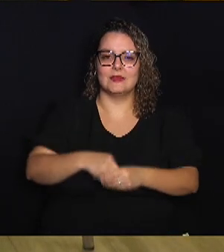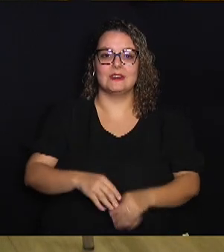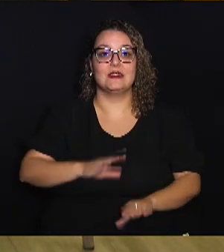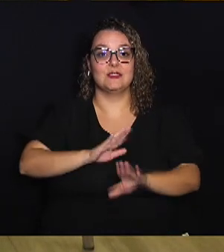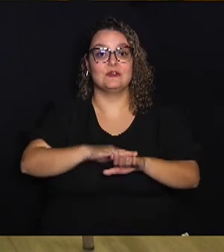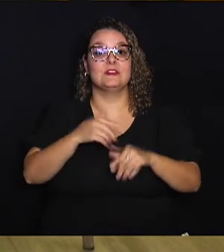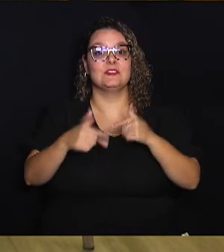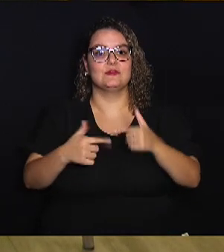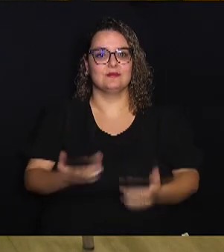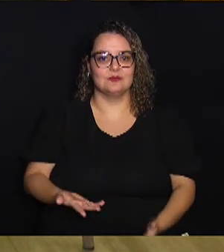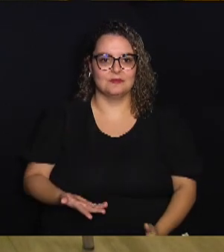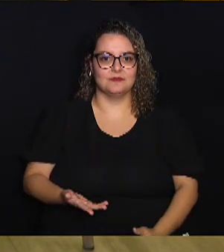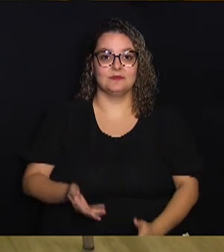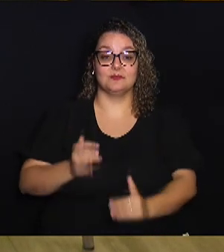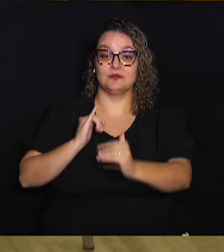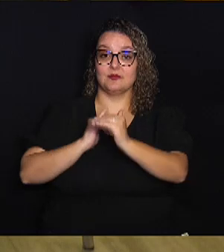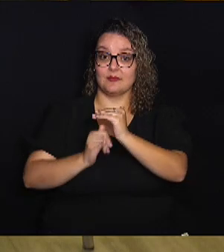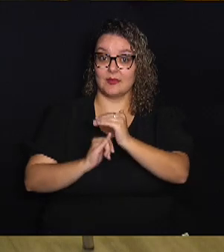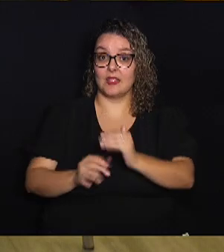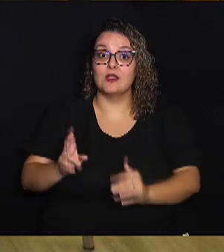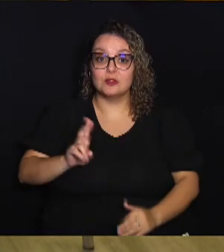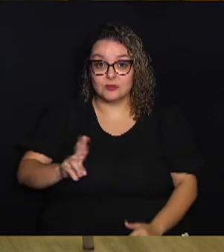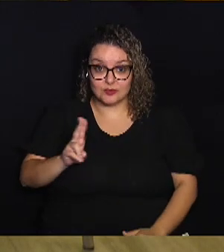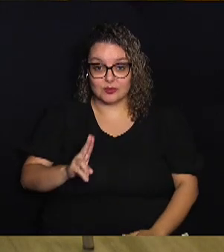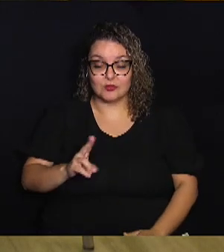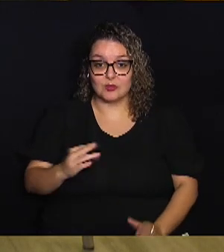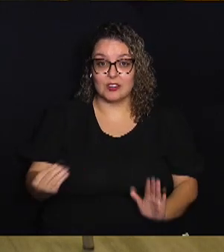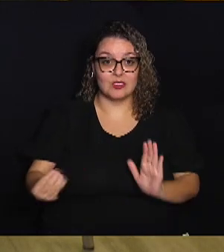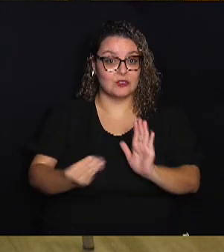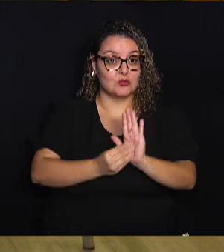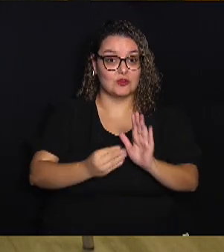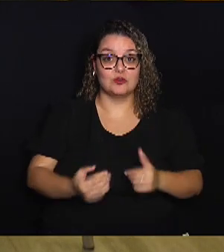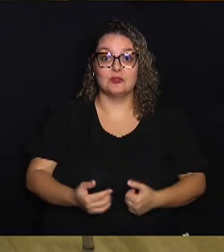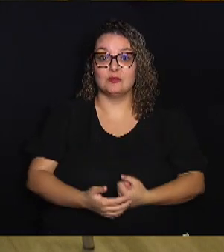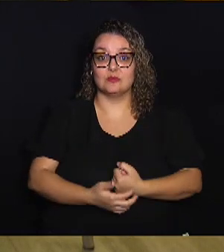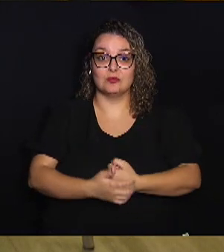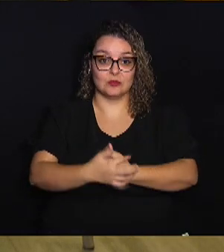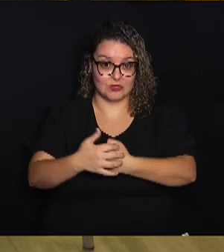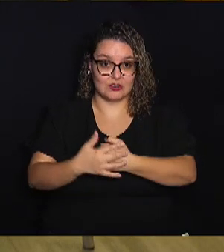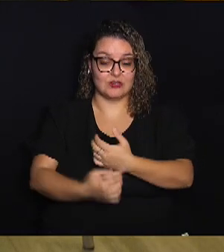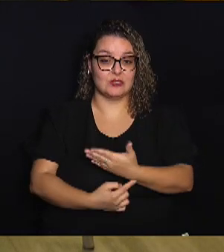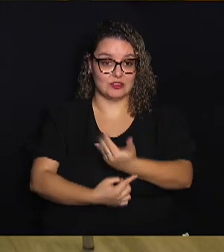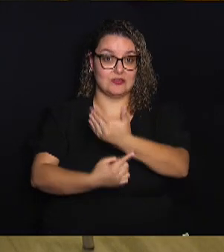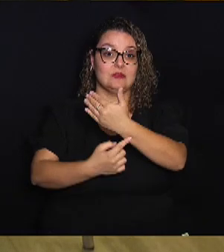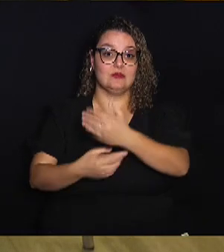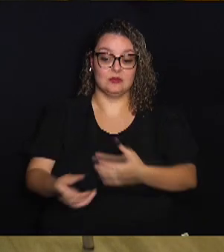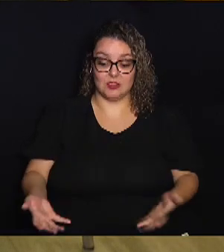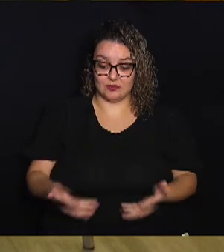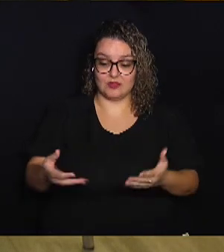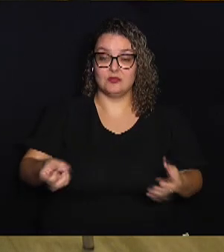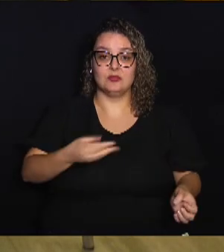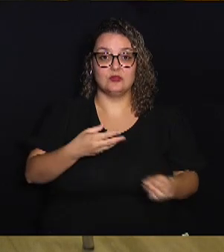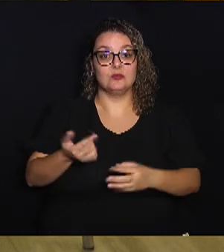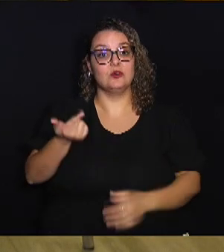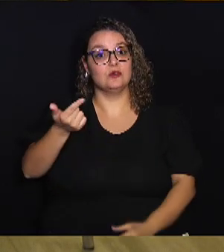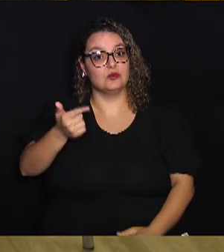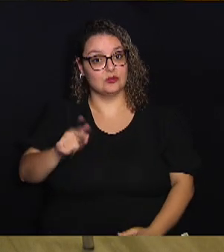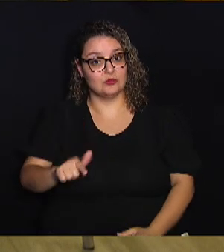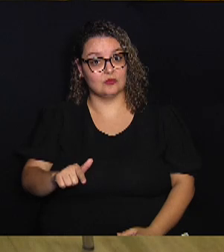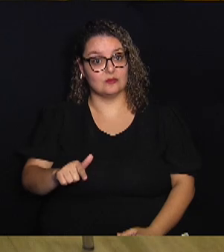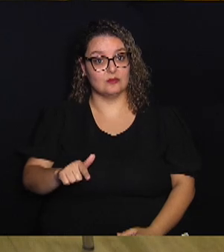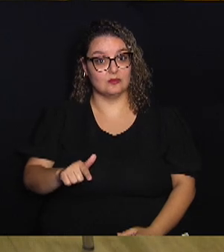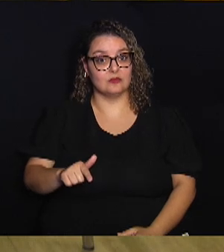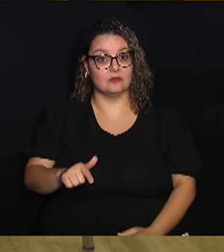trabalho. Startups que utilizam as últimas tecnologias e incentivam a inovação continuam